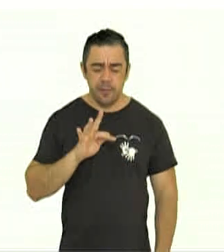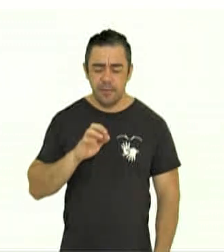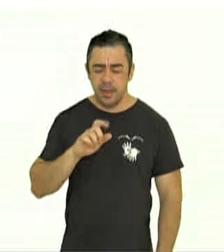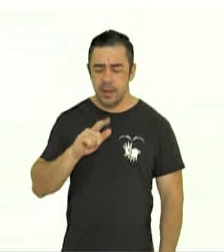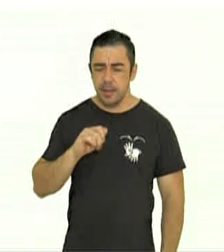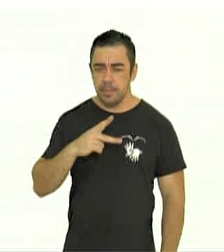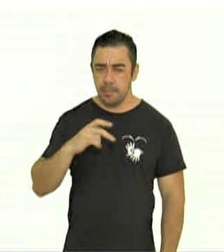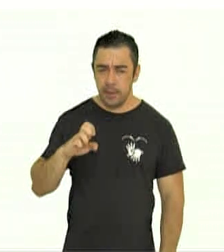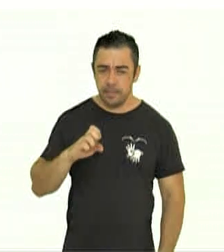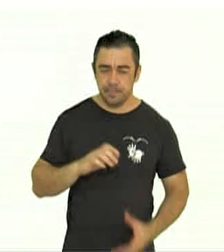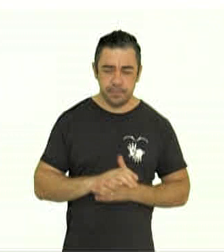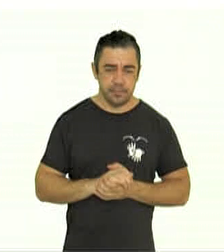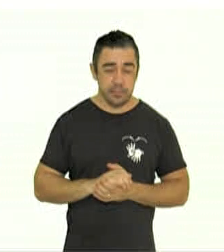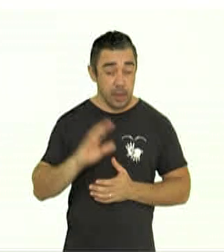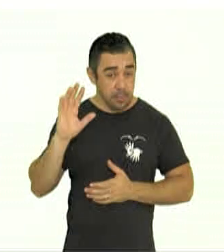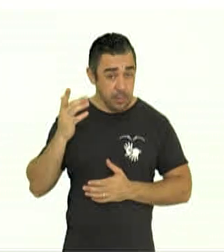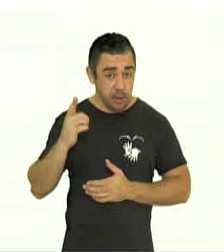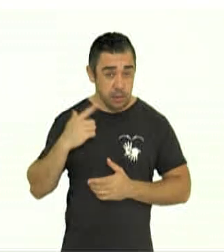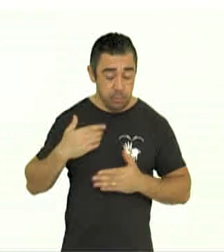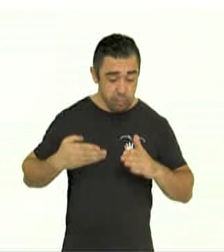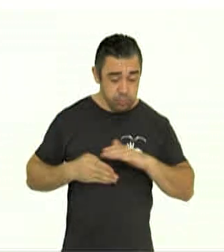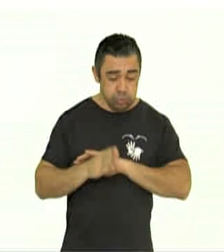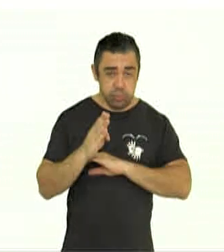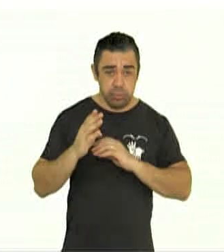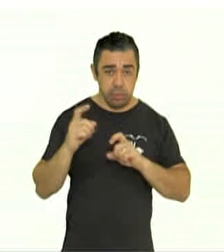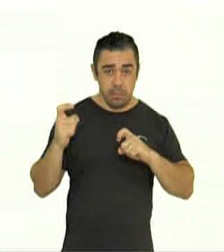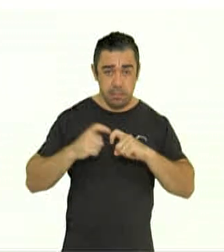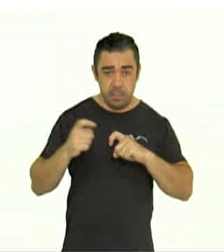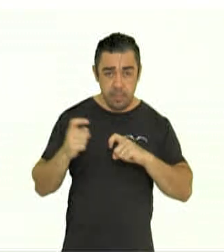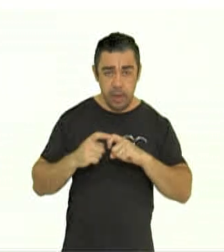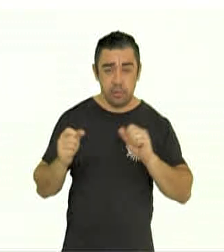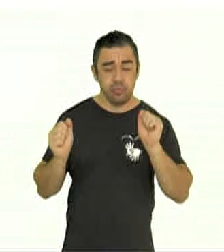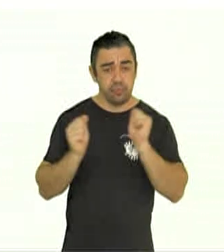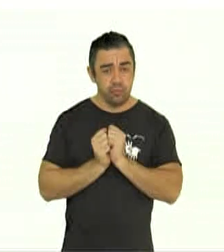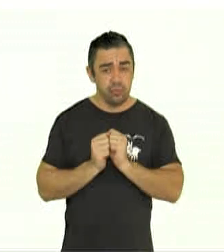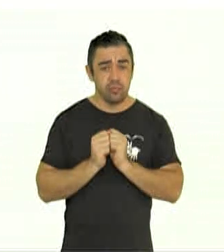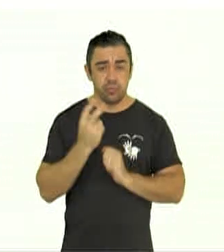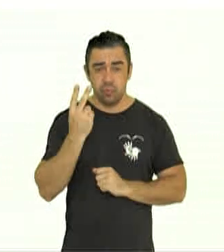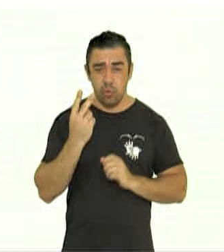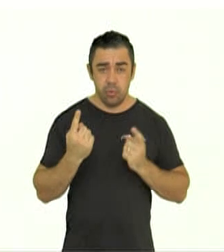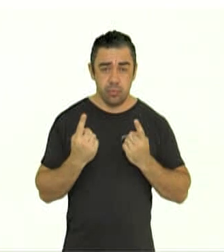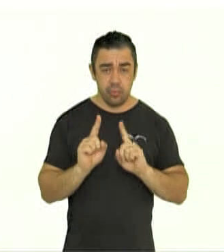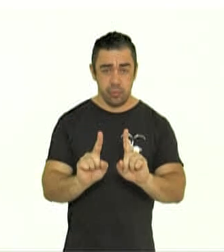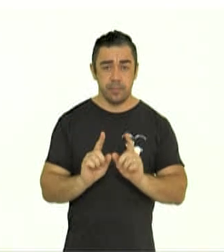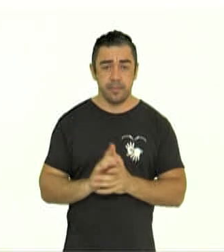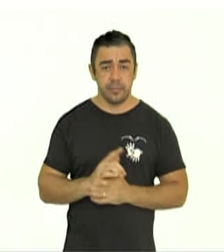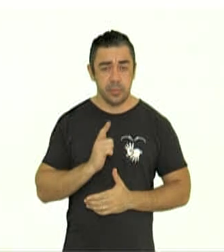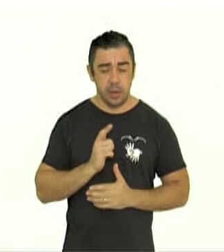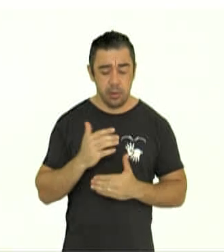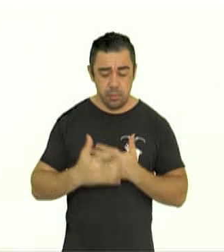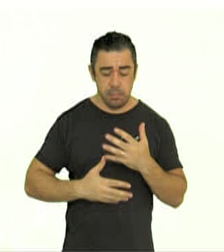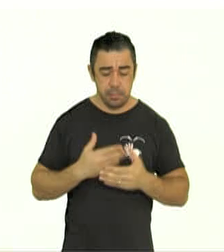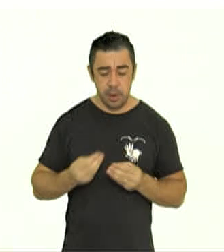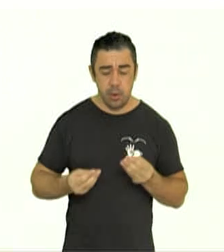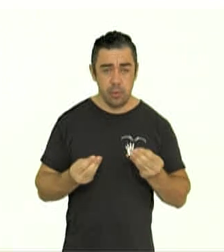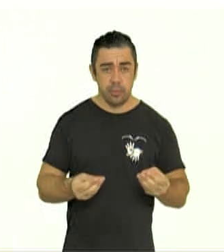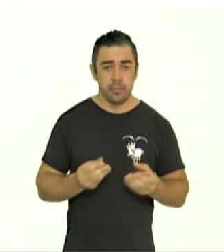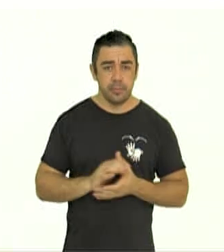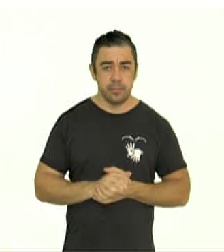porta se abre e entram os dois médicos, o pediatra e o obstetra, e um deles tem um pacote na mão.